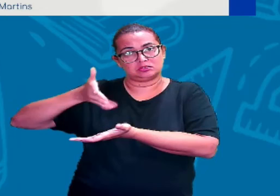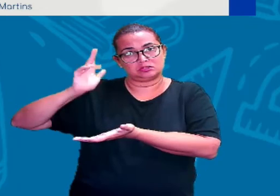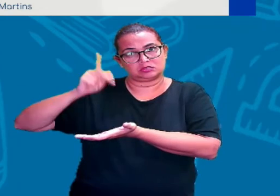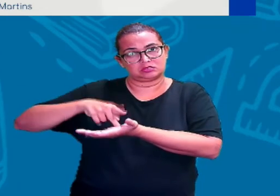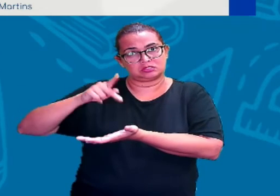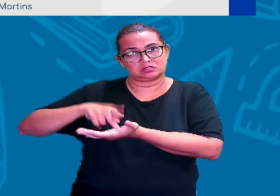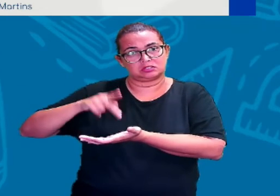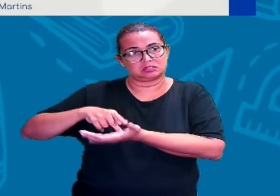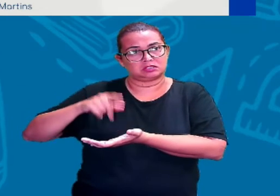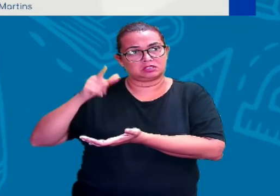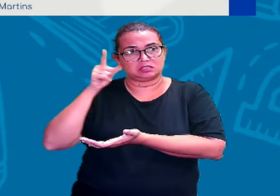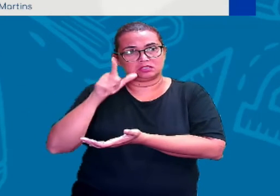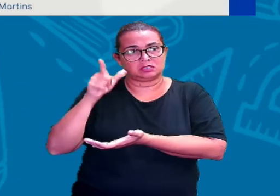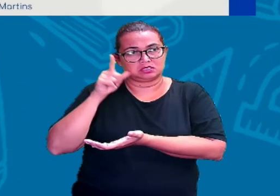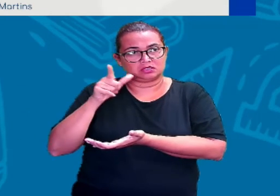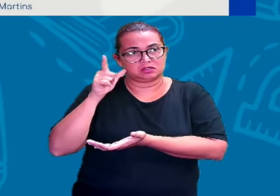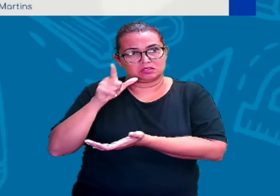conseguem